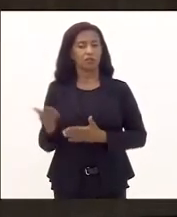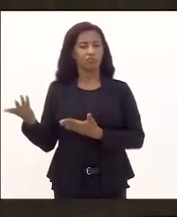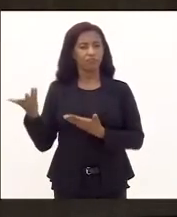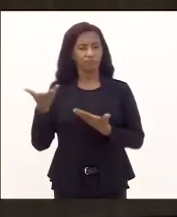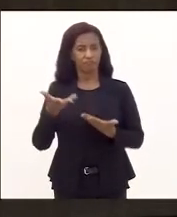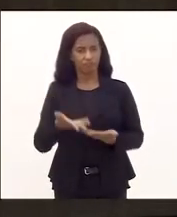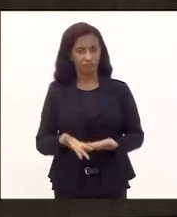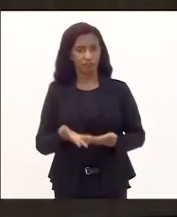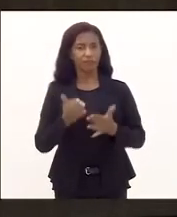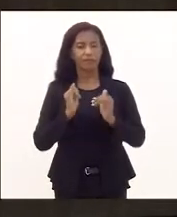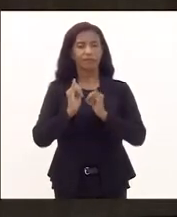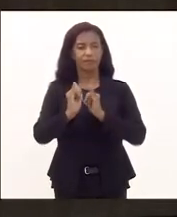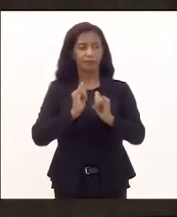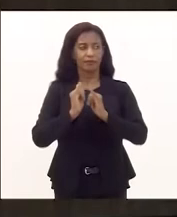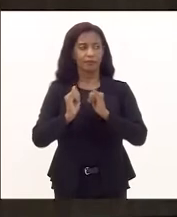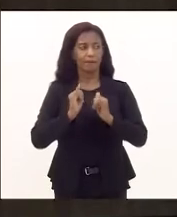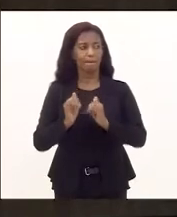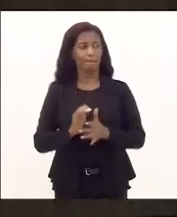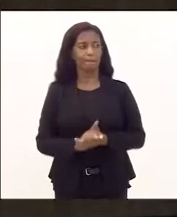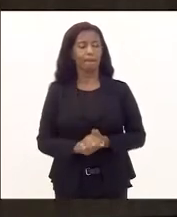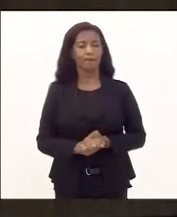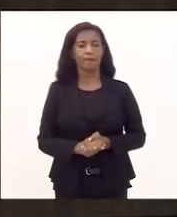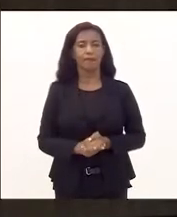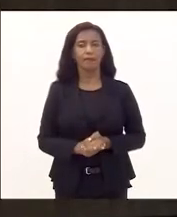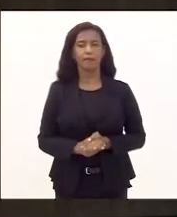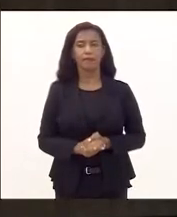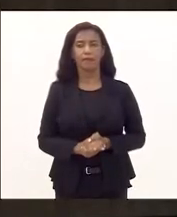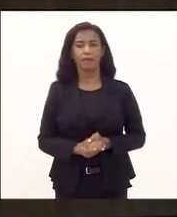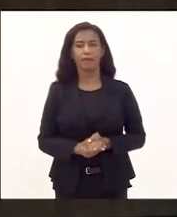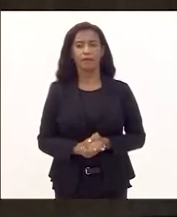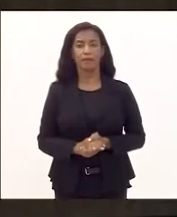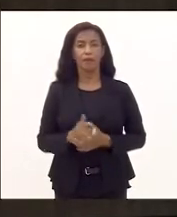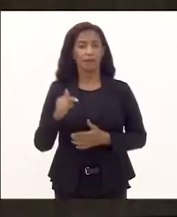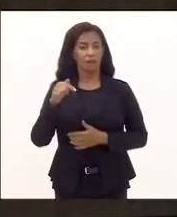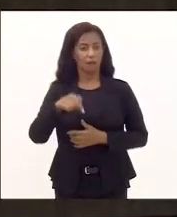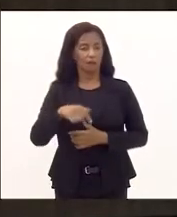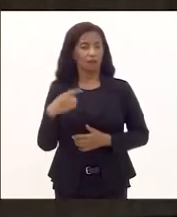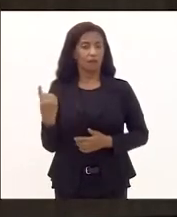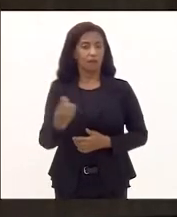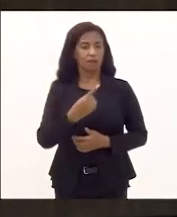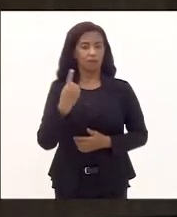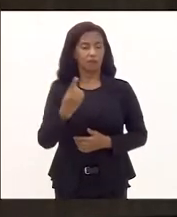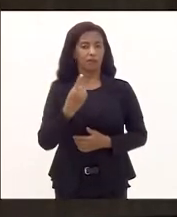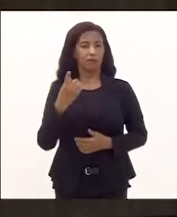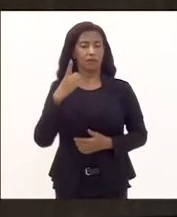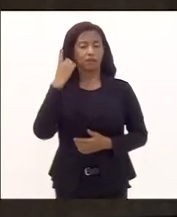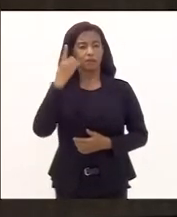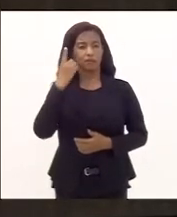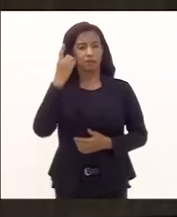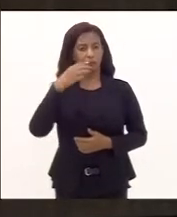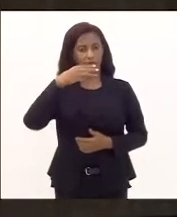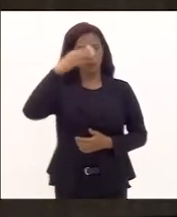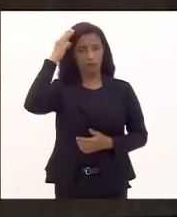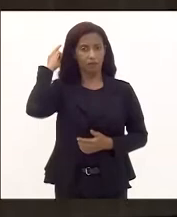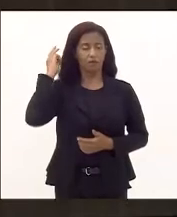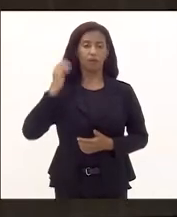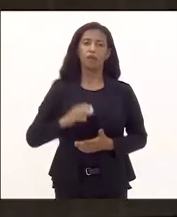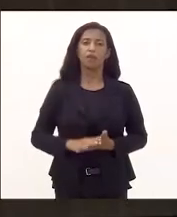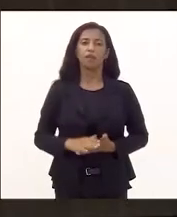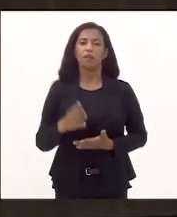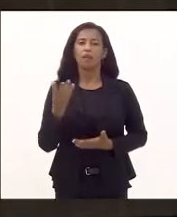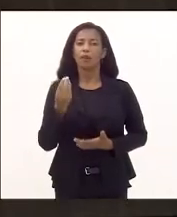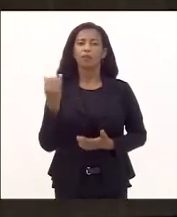trazer essas informações. E aqui para nós, deputado Márcio Pacheco, é